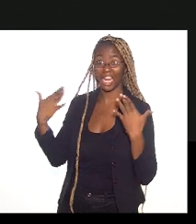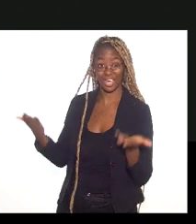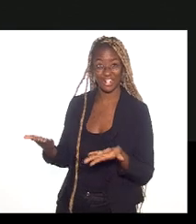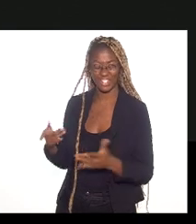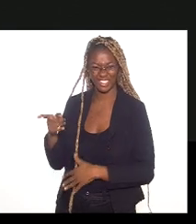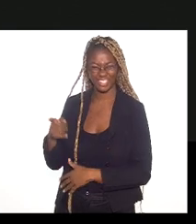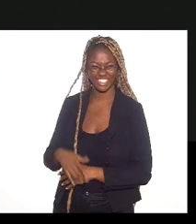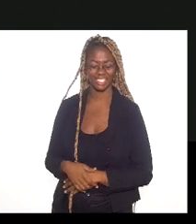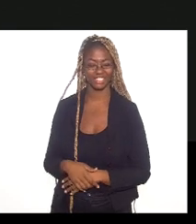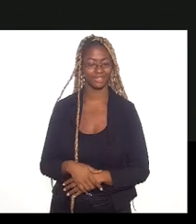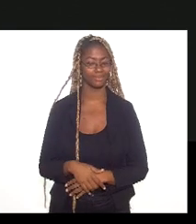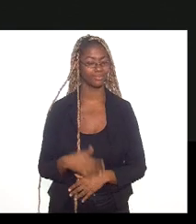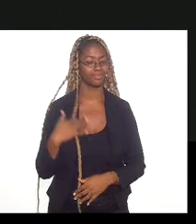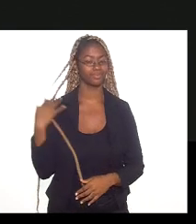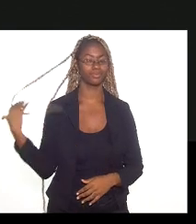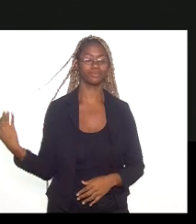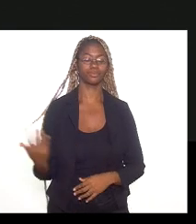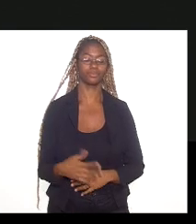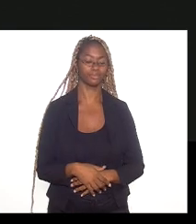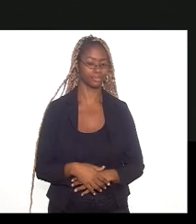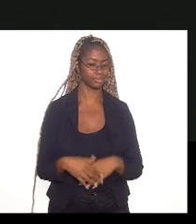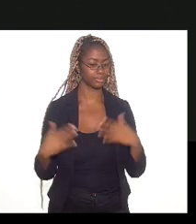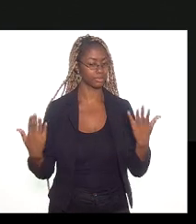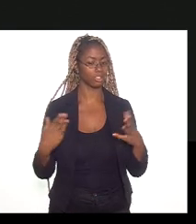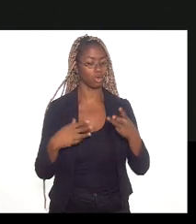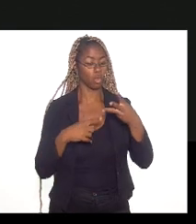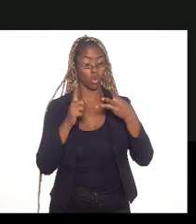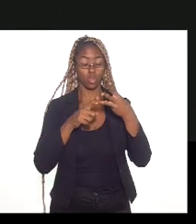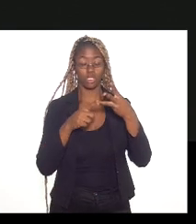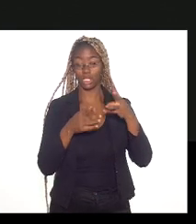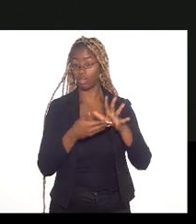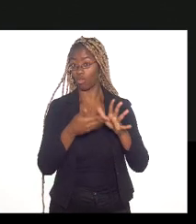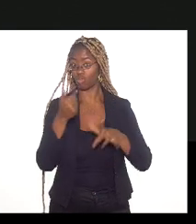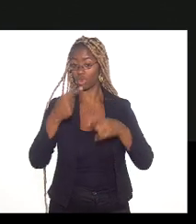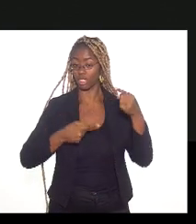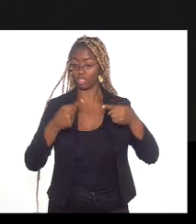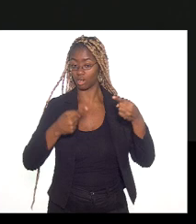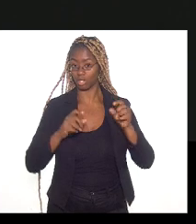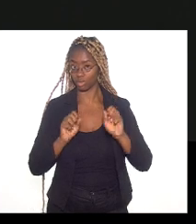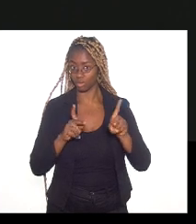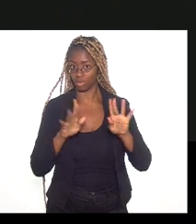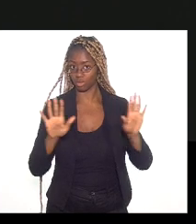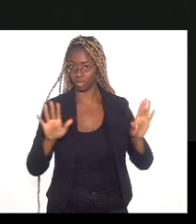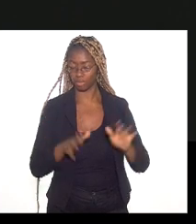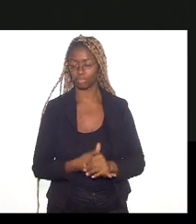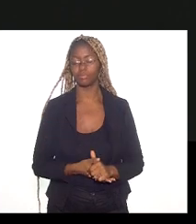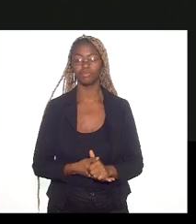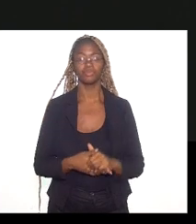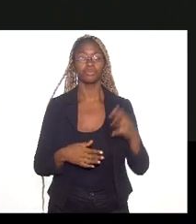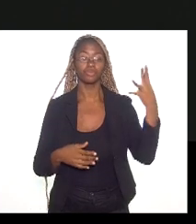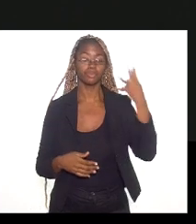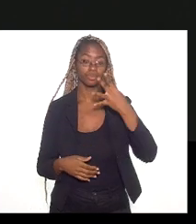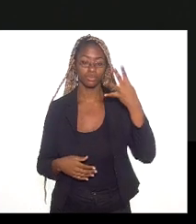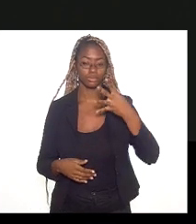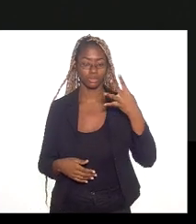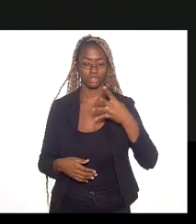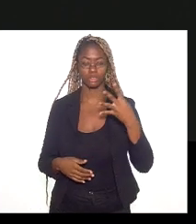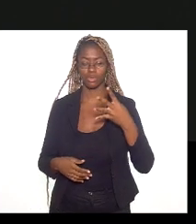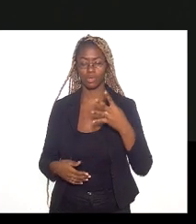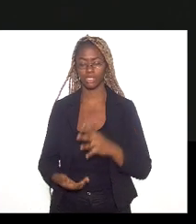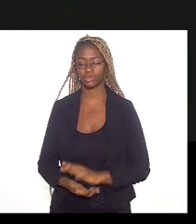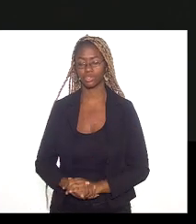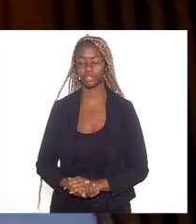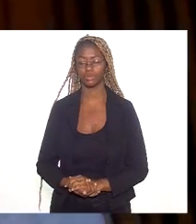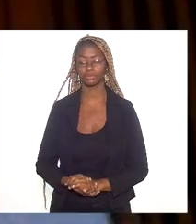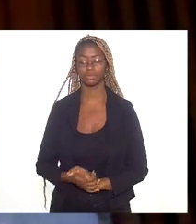aprovamos. O 3, então. O 3 eu retirei de pauta. Tirar de pauta, pedido do relator. O 4, relator deputado